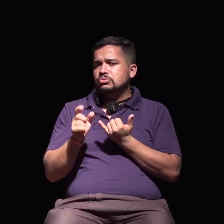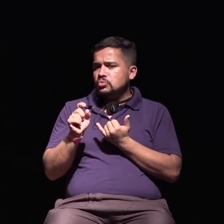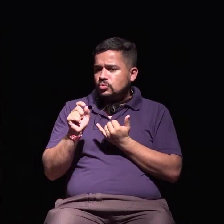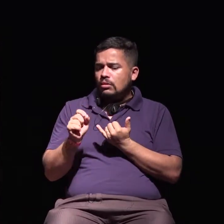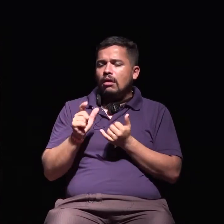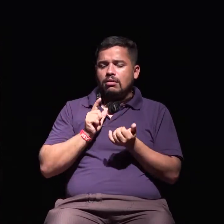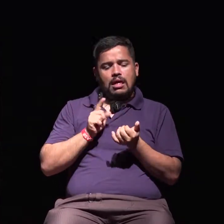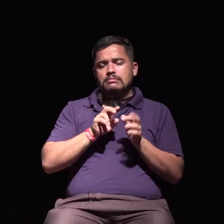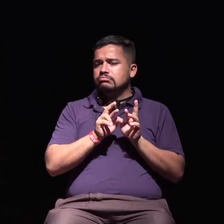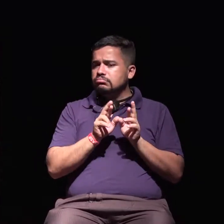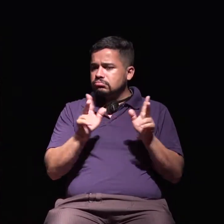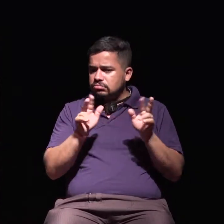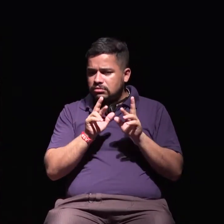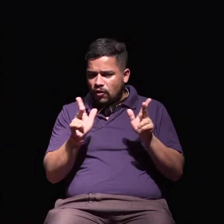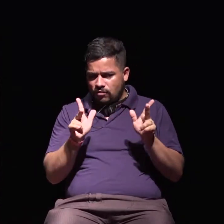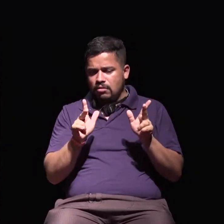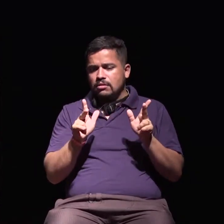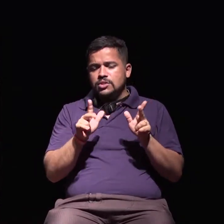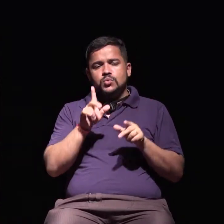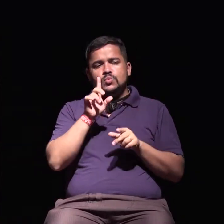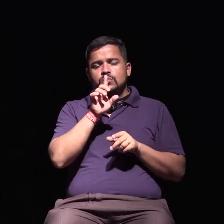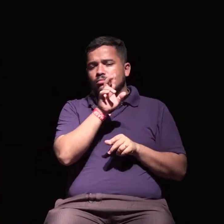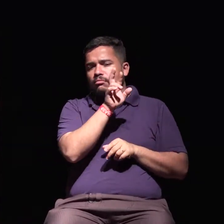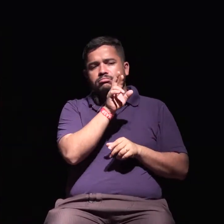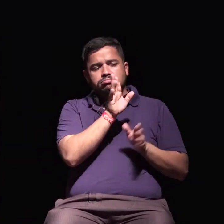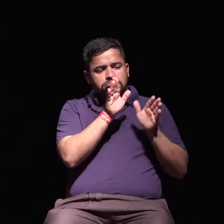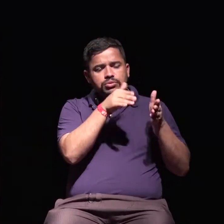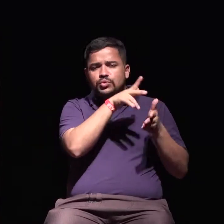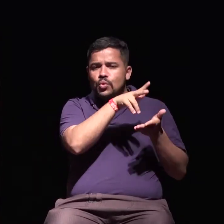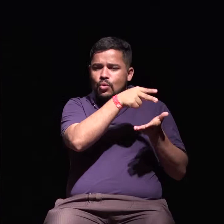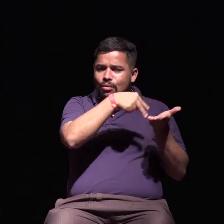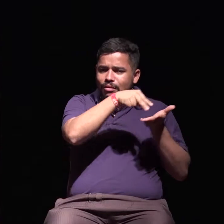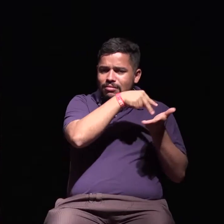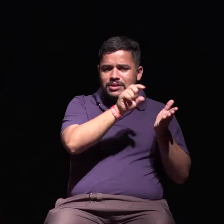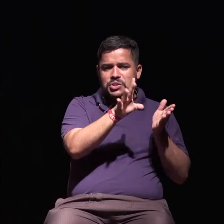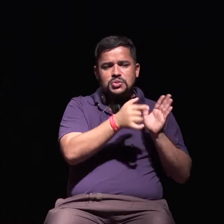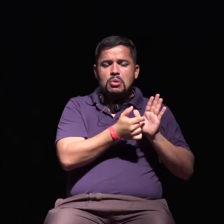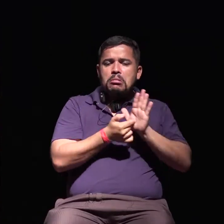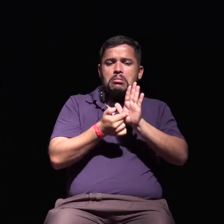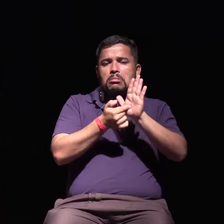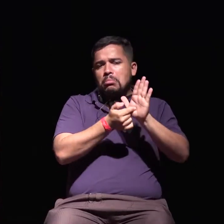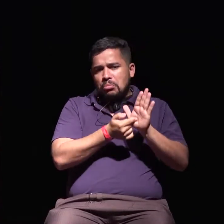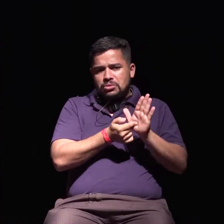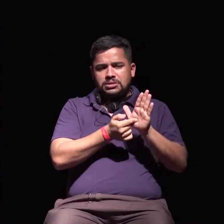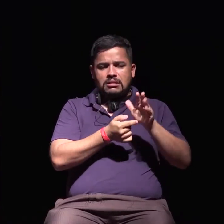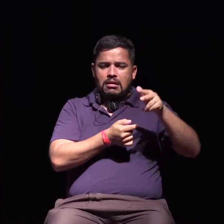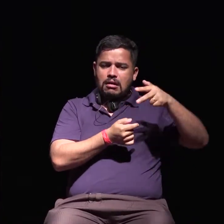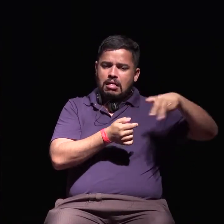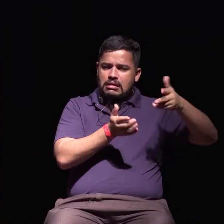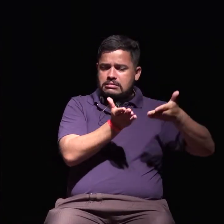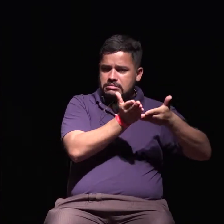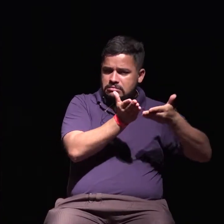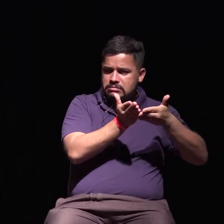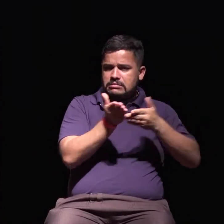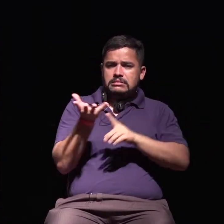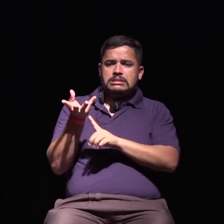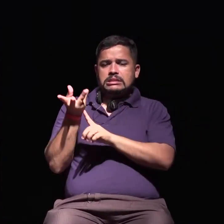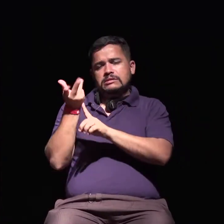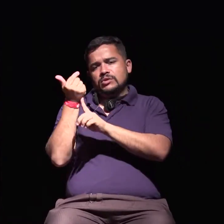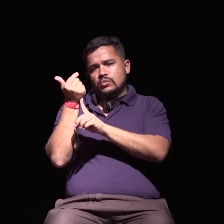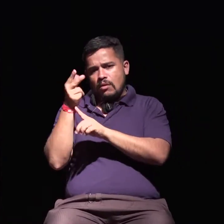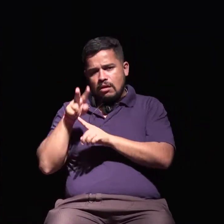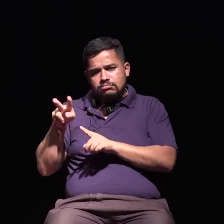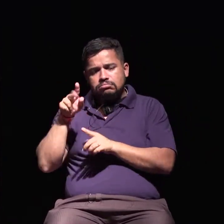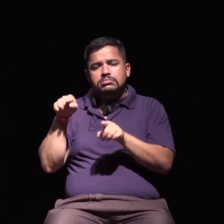é que há uma diferença, que não se trata da dança simplesmente apresentar uma justaposição entre dança contemporânea e artes visuais,